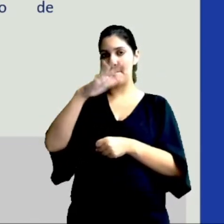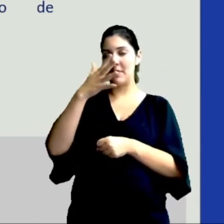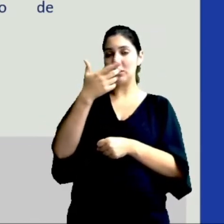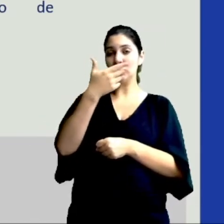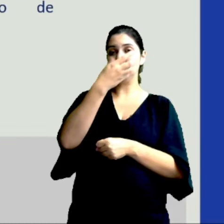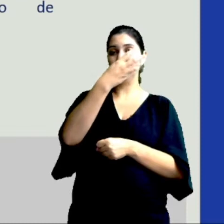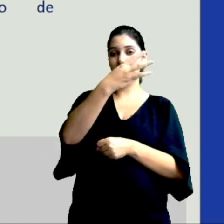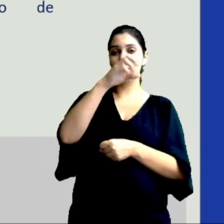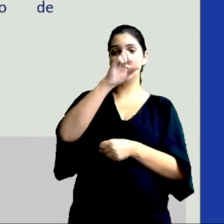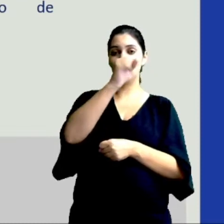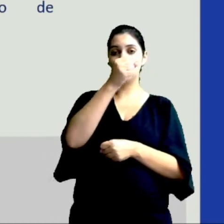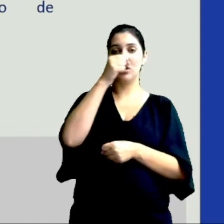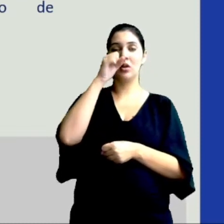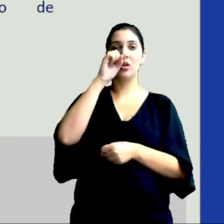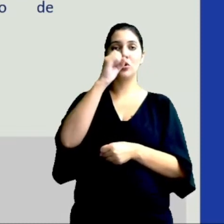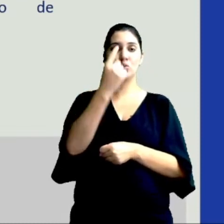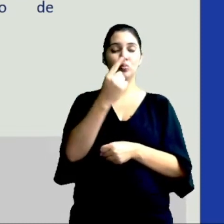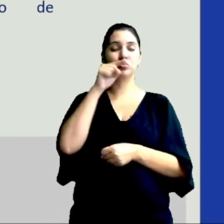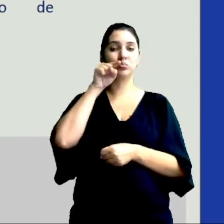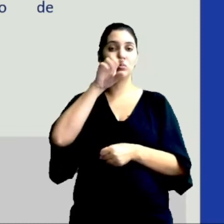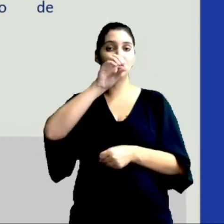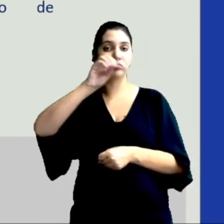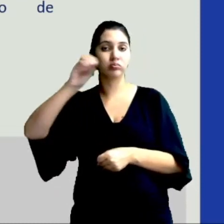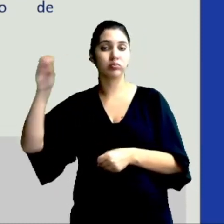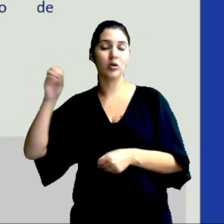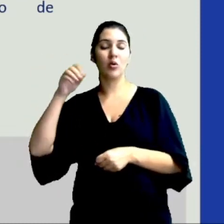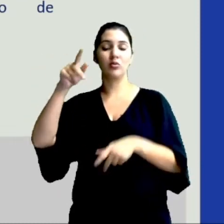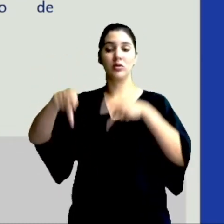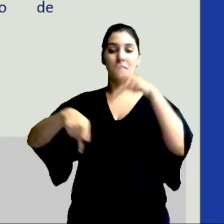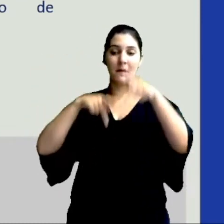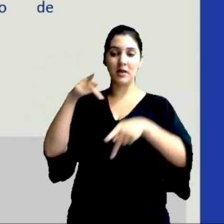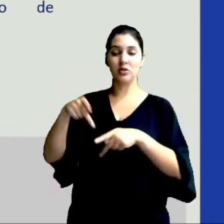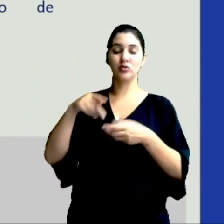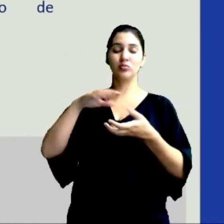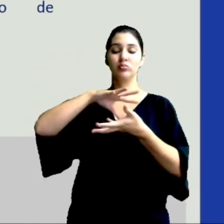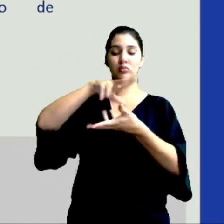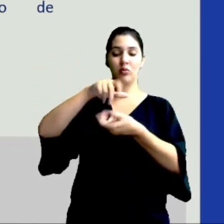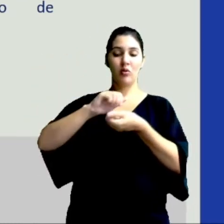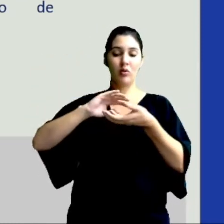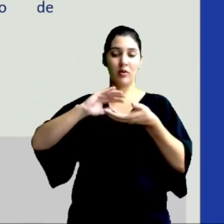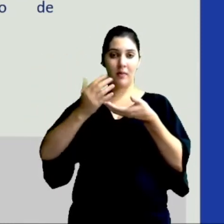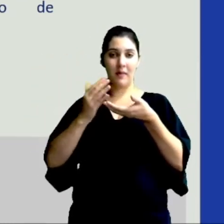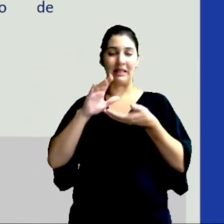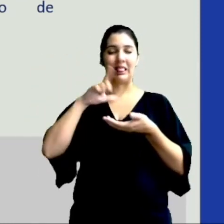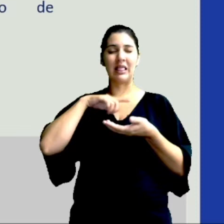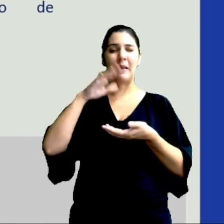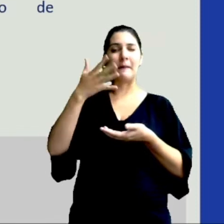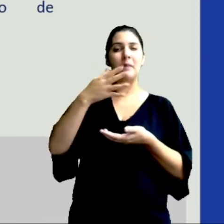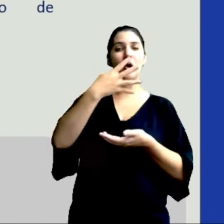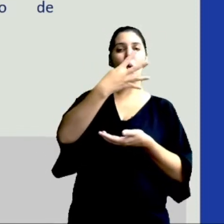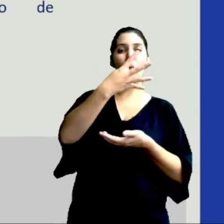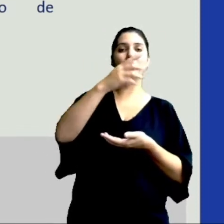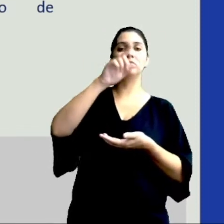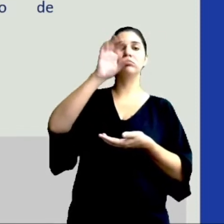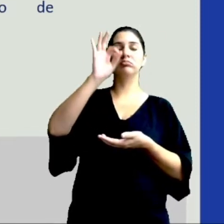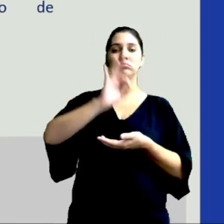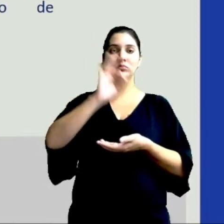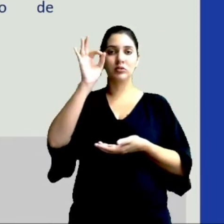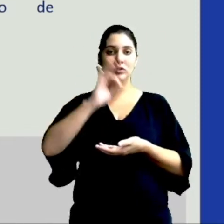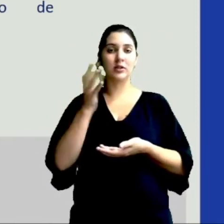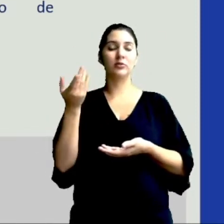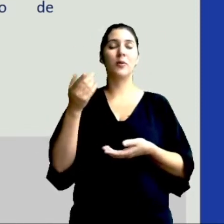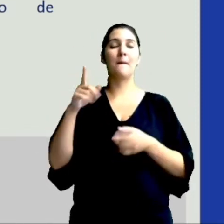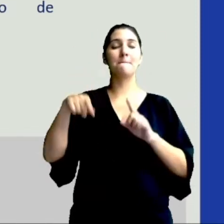381 milhões de habitantes, o Oriente Médio concentra 4,9% da população mundial. O país mais populoso é o